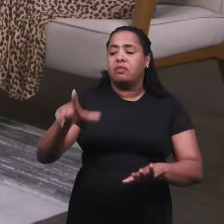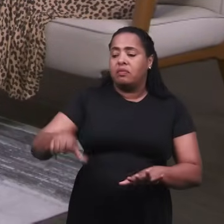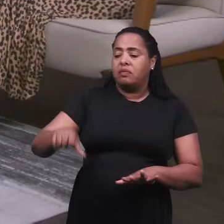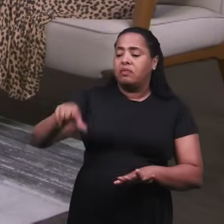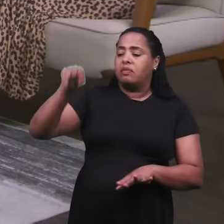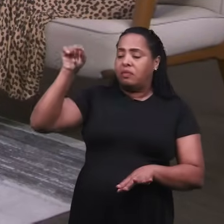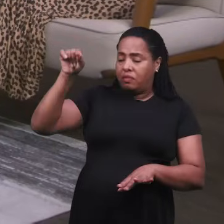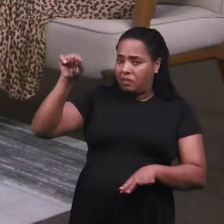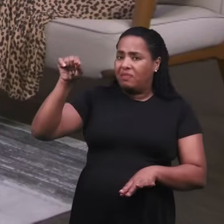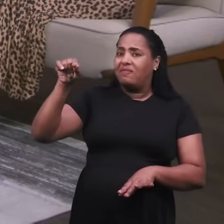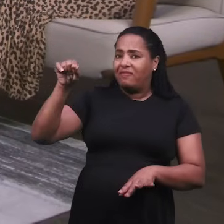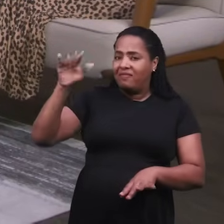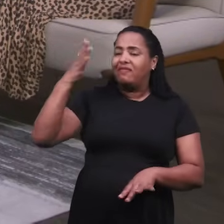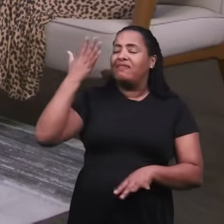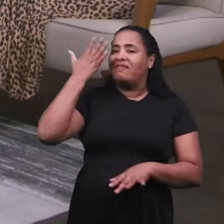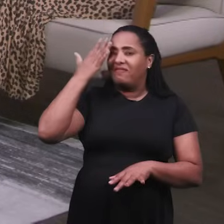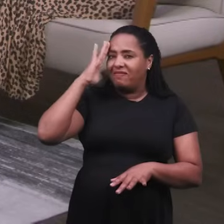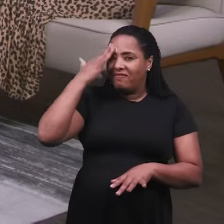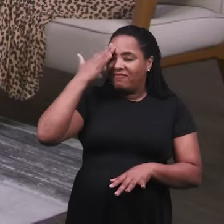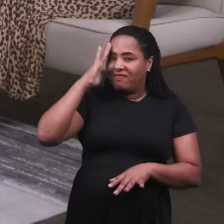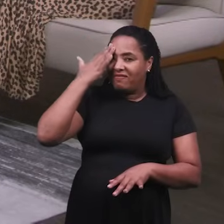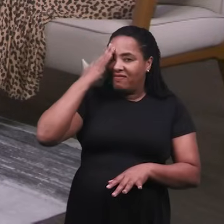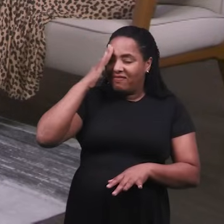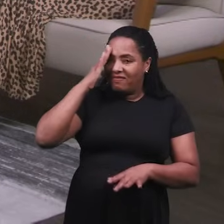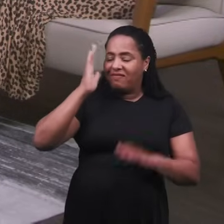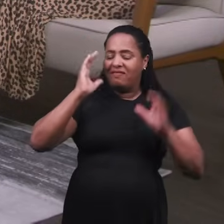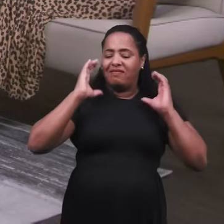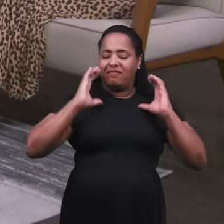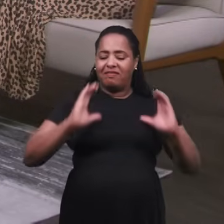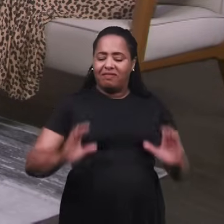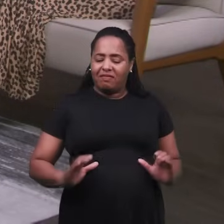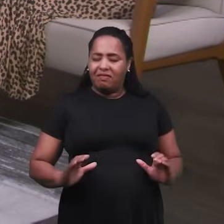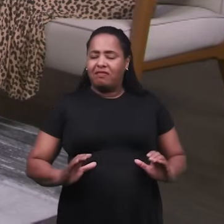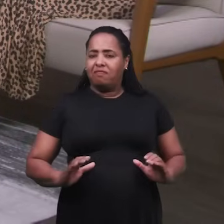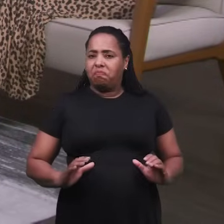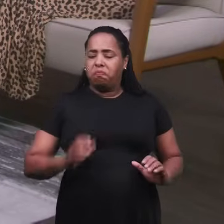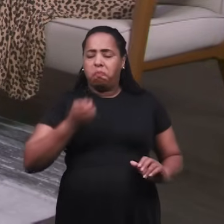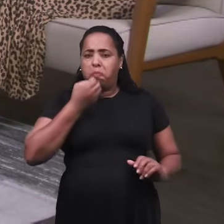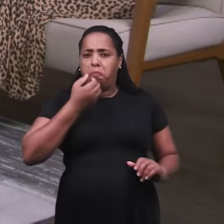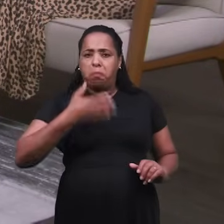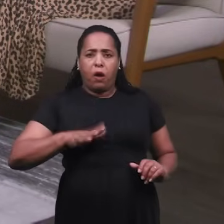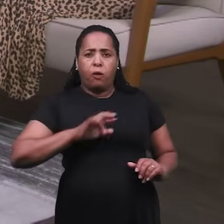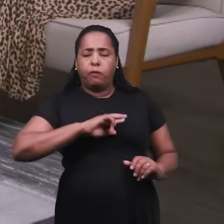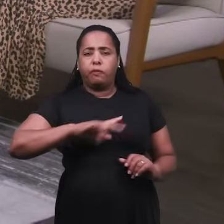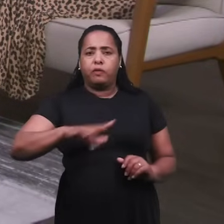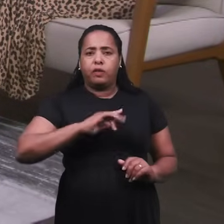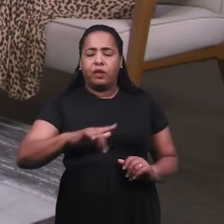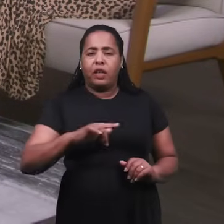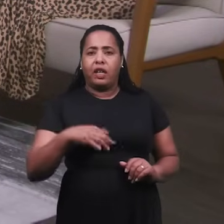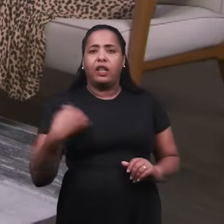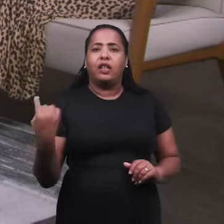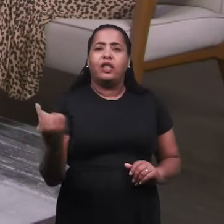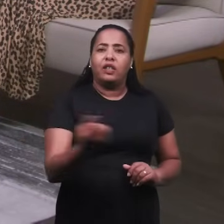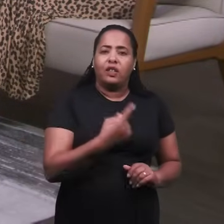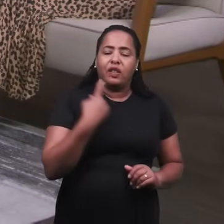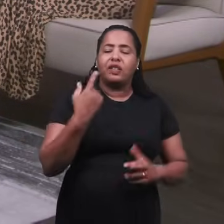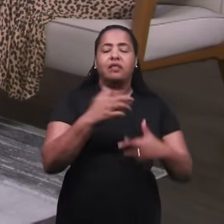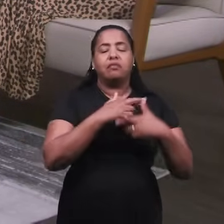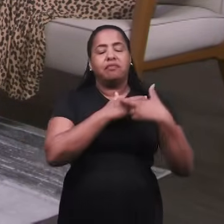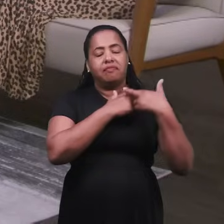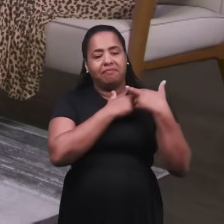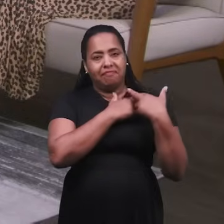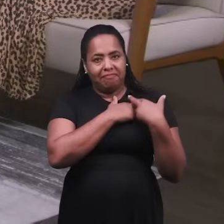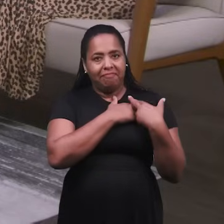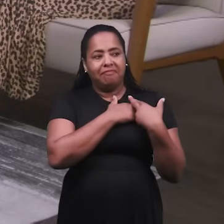se definem, que eles entendem que estão com um comportamento que não é adequado. Então nós temos essa nobre